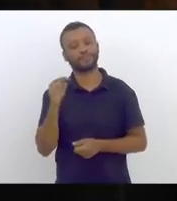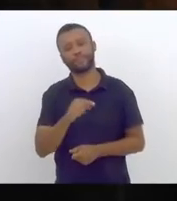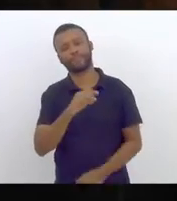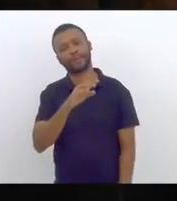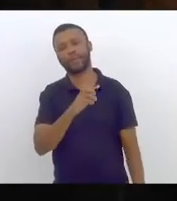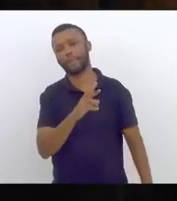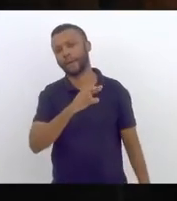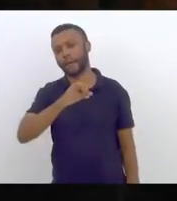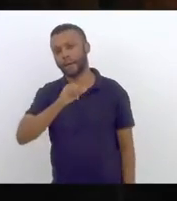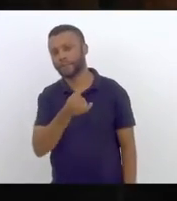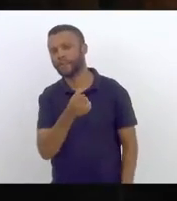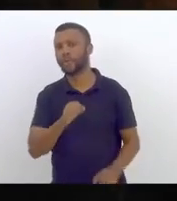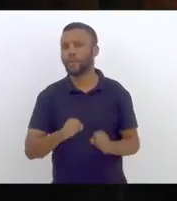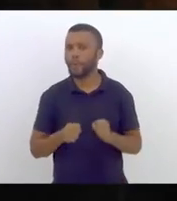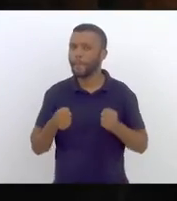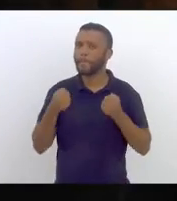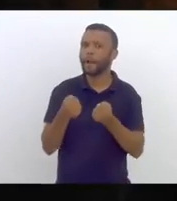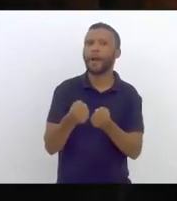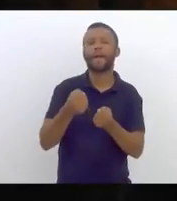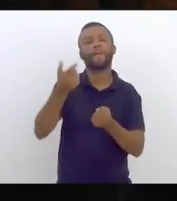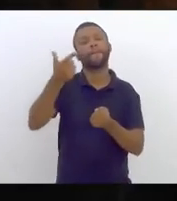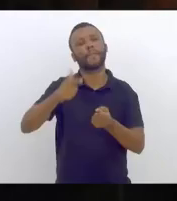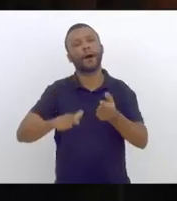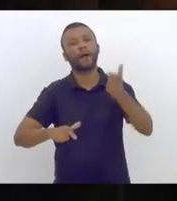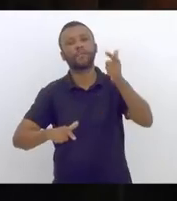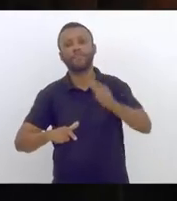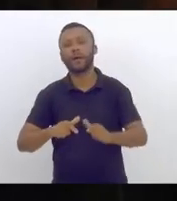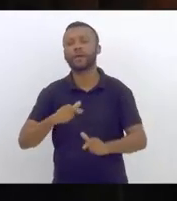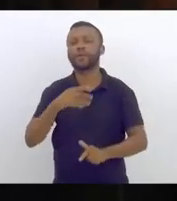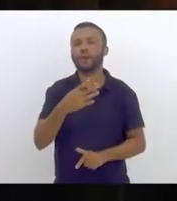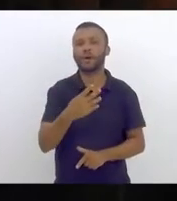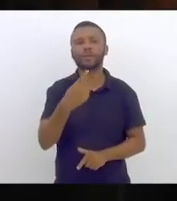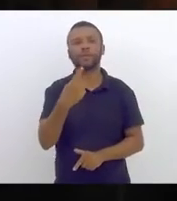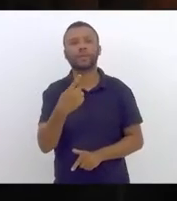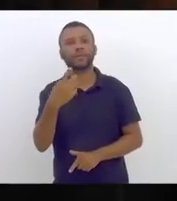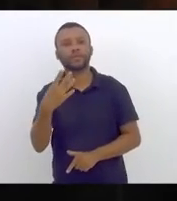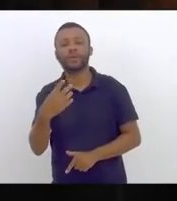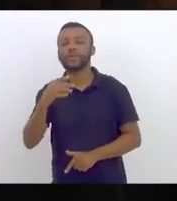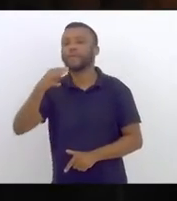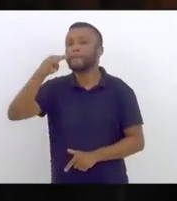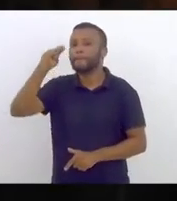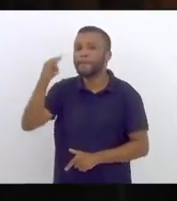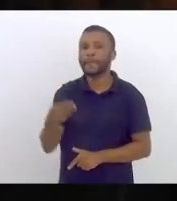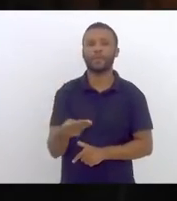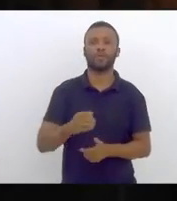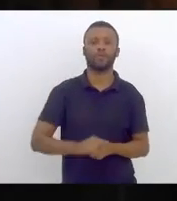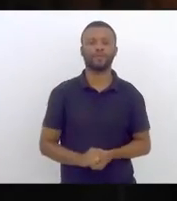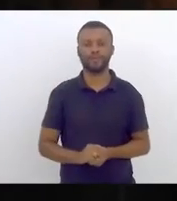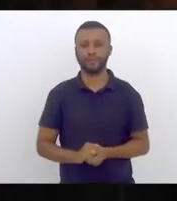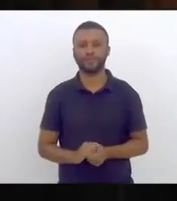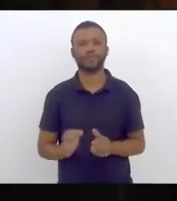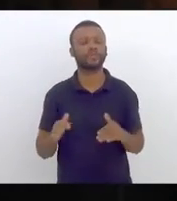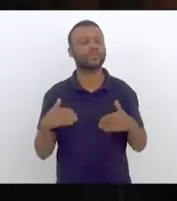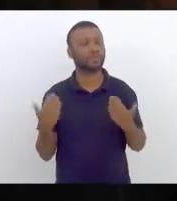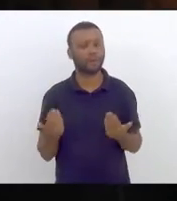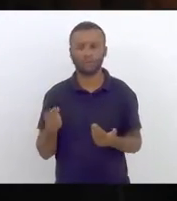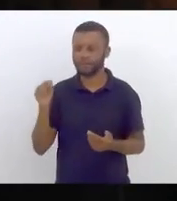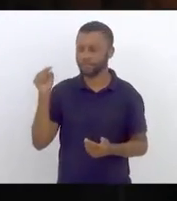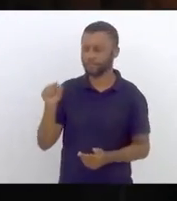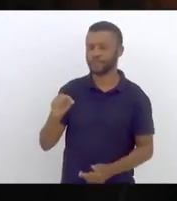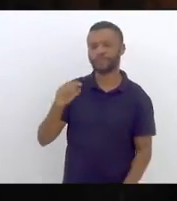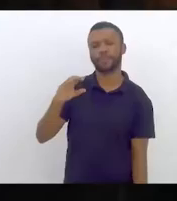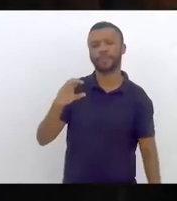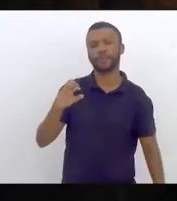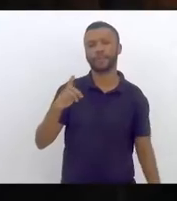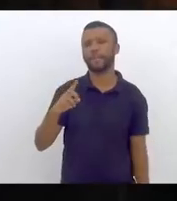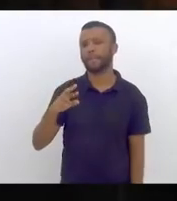foram empenhados mais de 414 milhões. Ou seja, a CEPERJ é